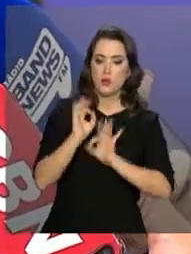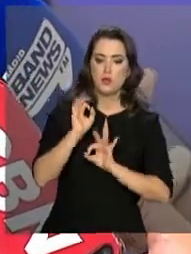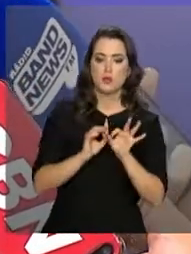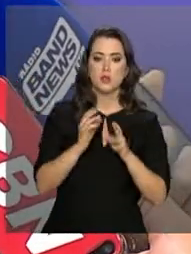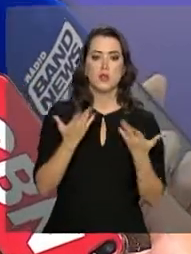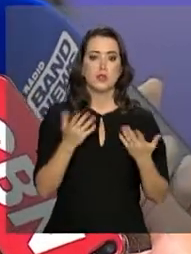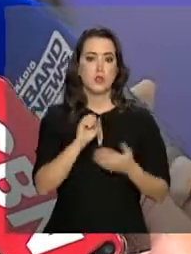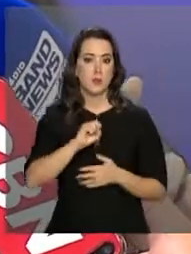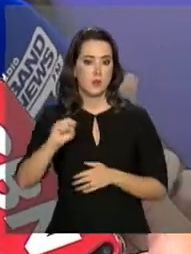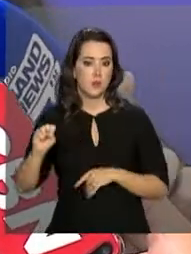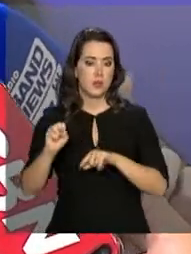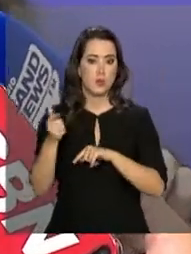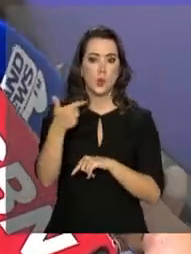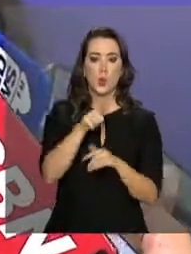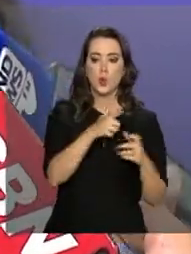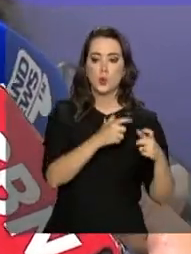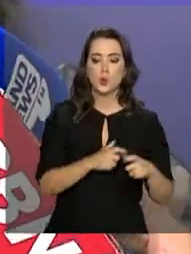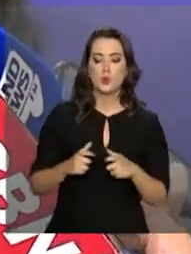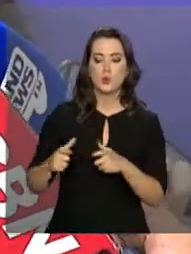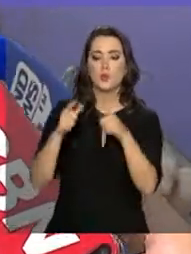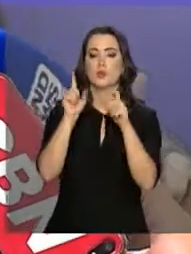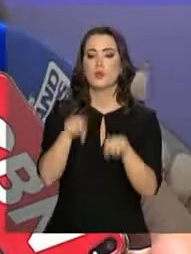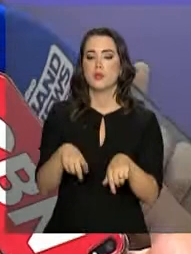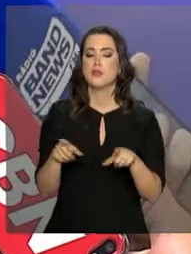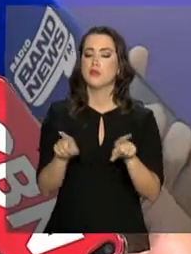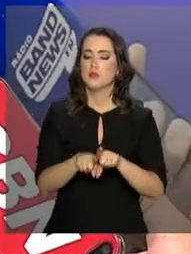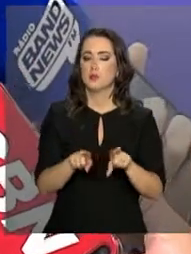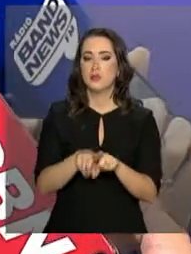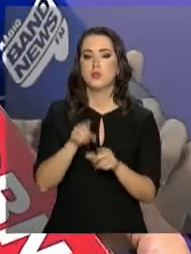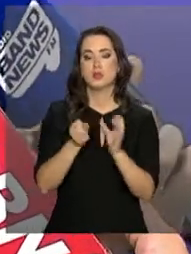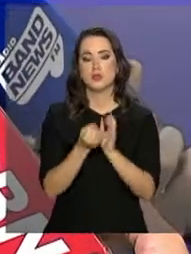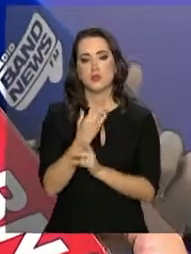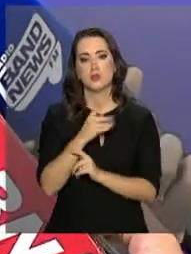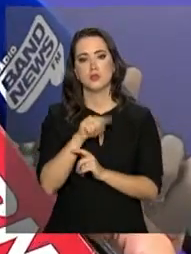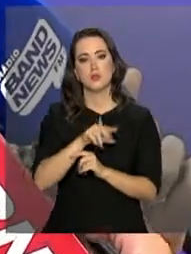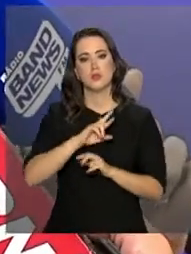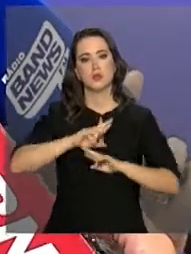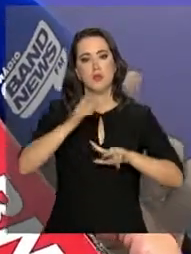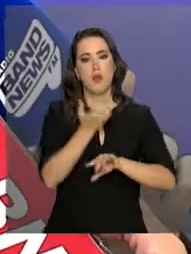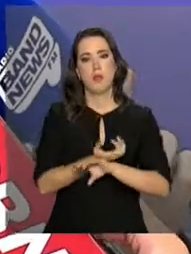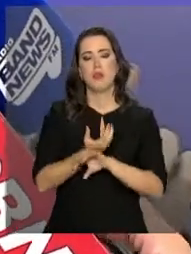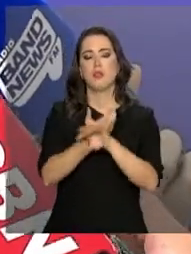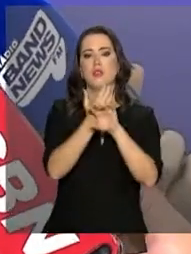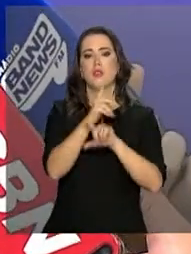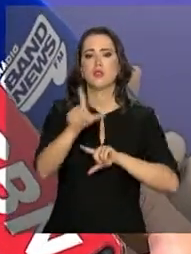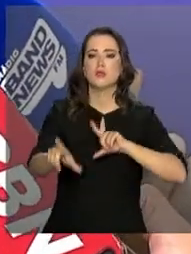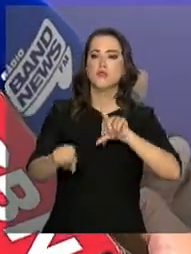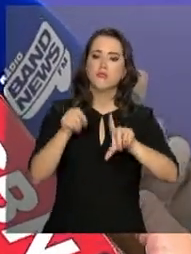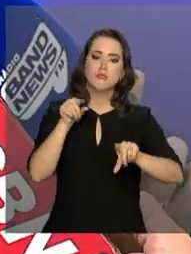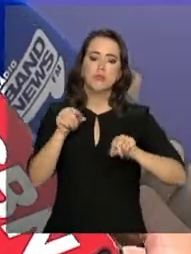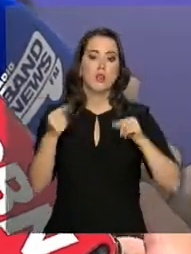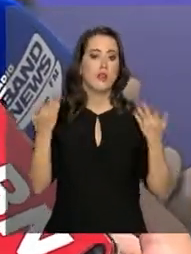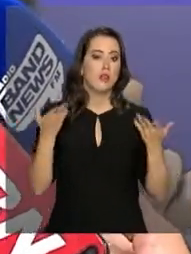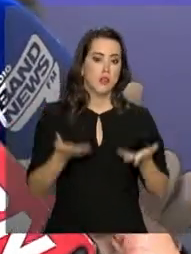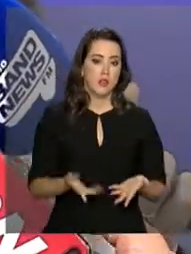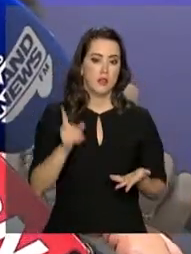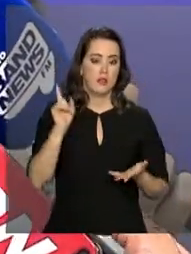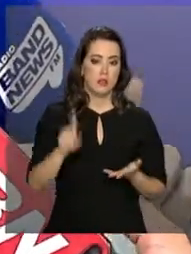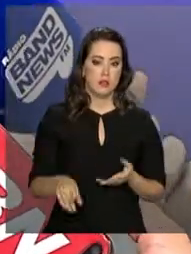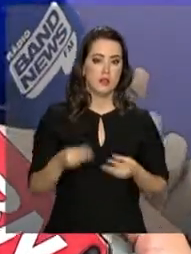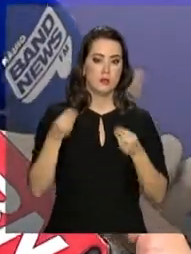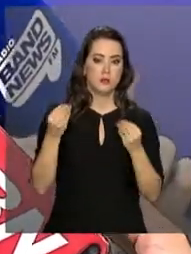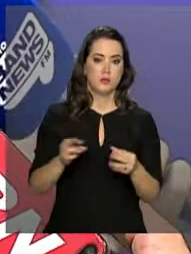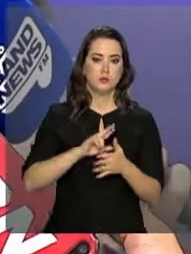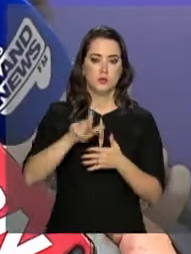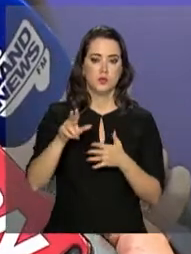semestre ou outros lugares que já estão fazendo a criação de disciplinas eletivas então aqui a diretriz hoje ela traz uma